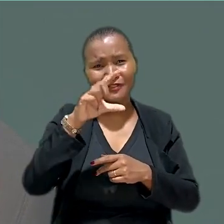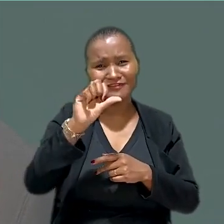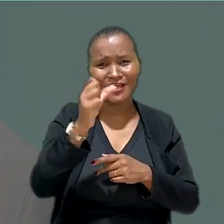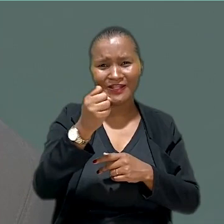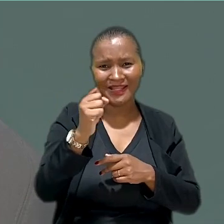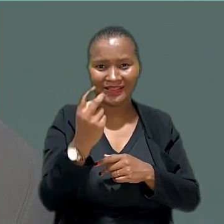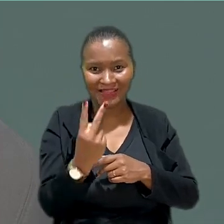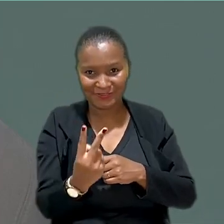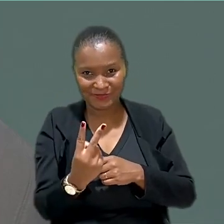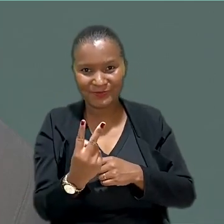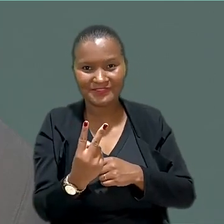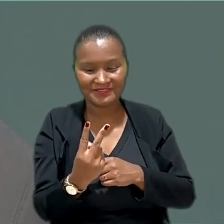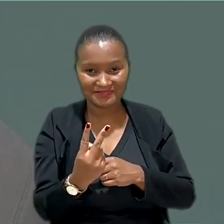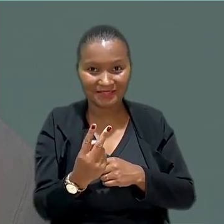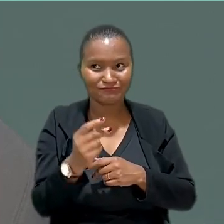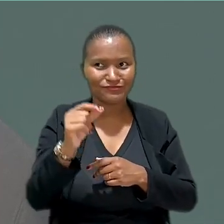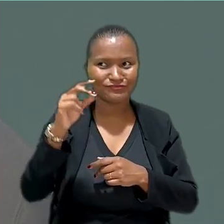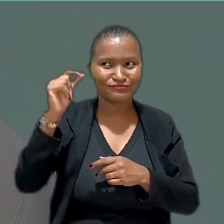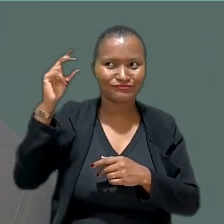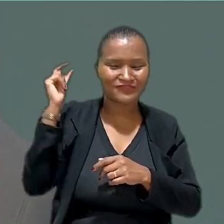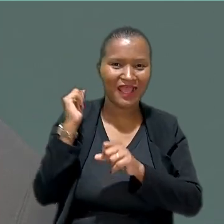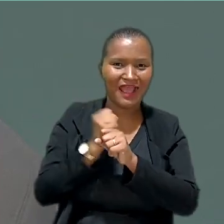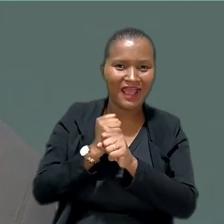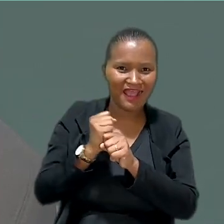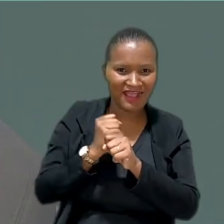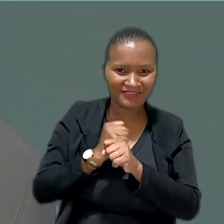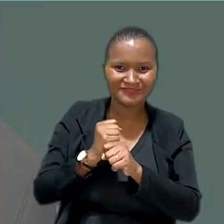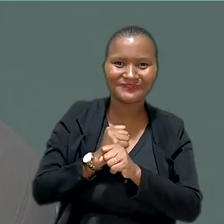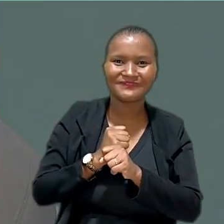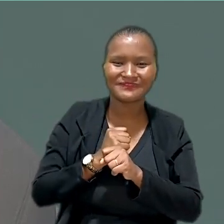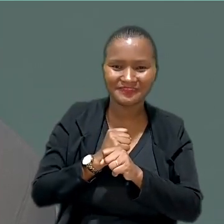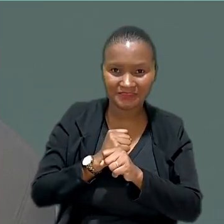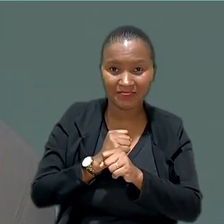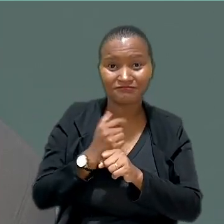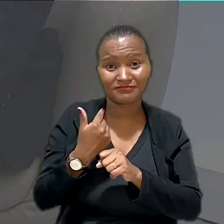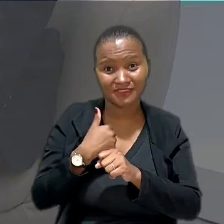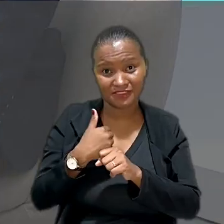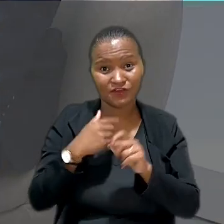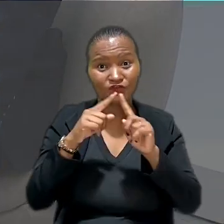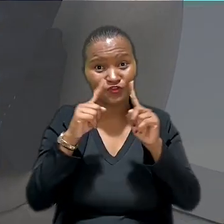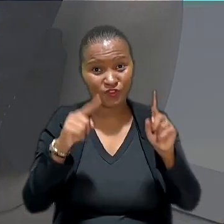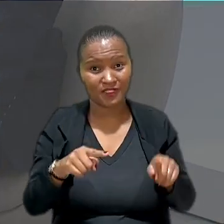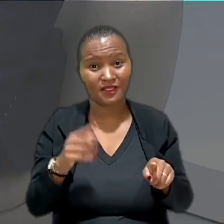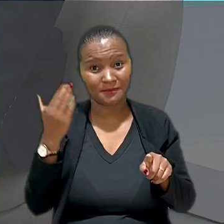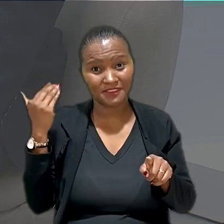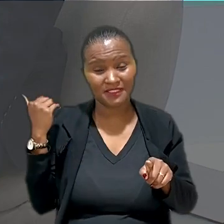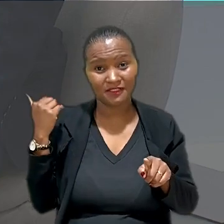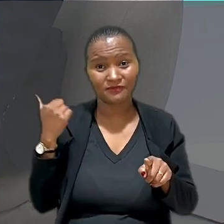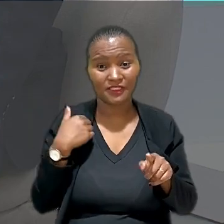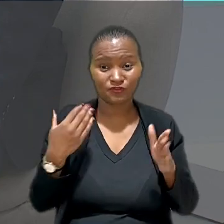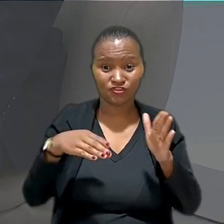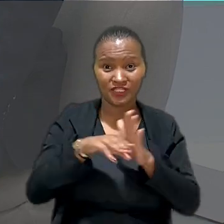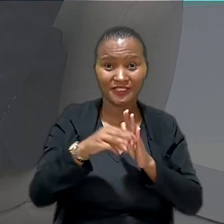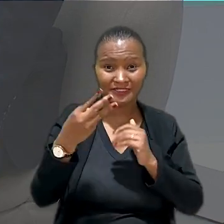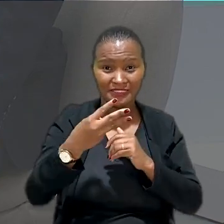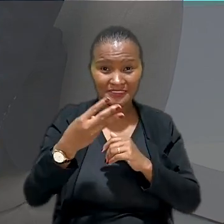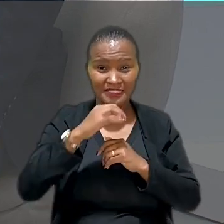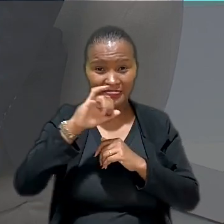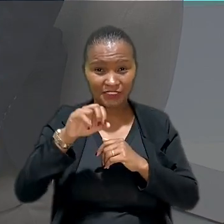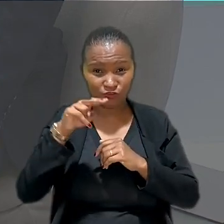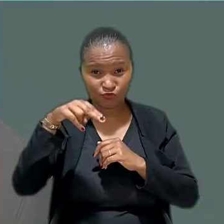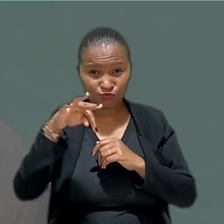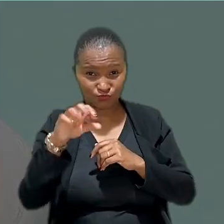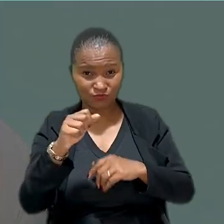1982. Lá se vão alguns anos, enquanto ainda servidor. Quando cheguei na terceira junta de Salvador, vindo do